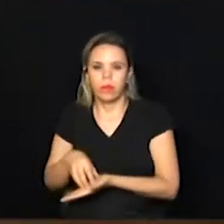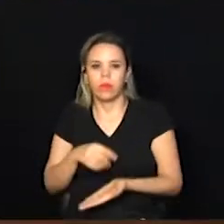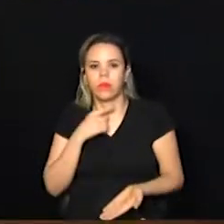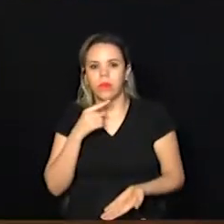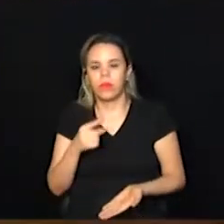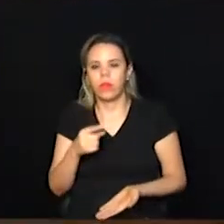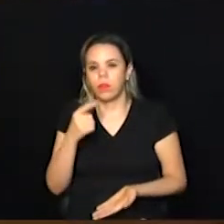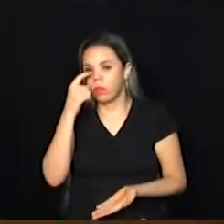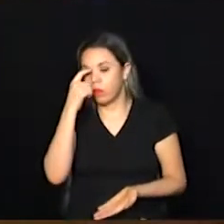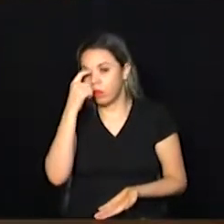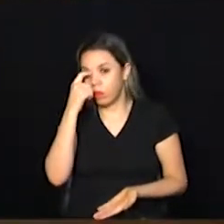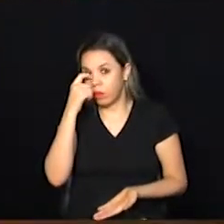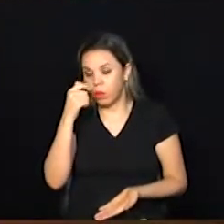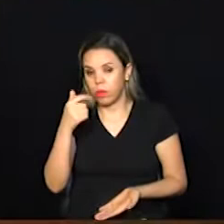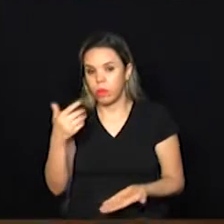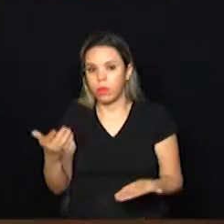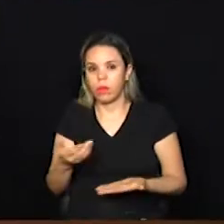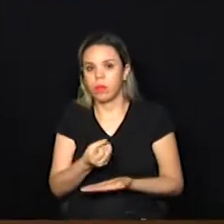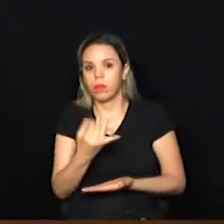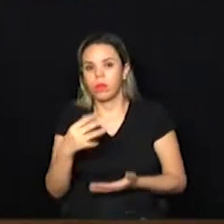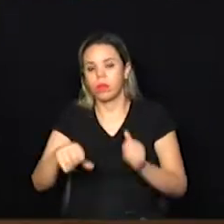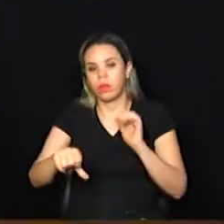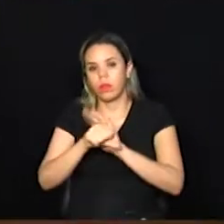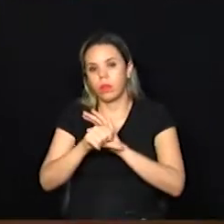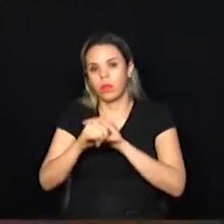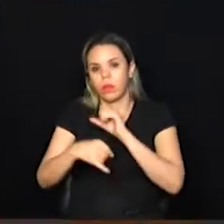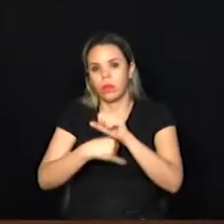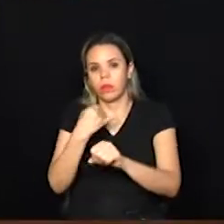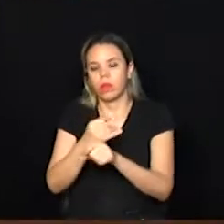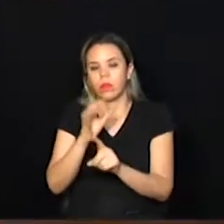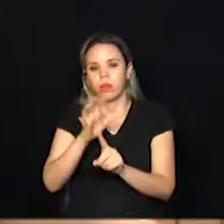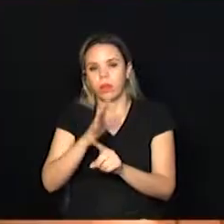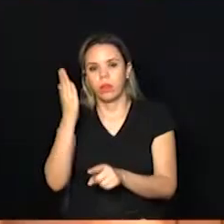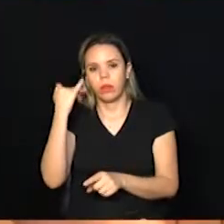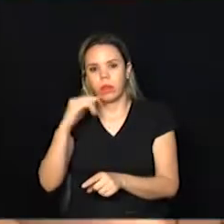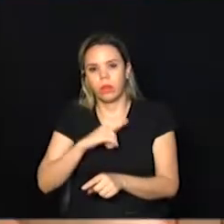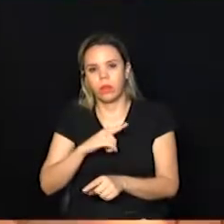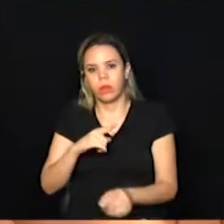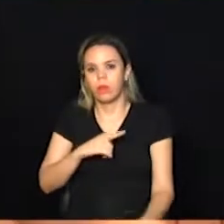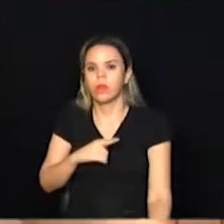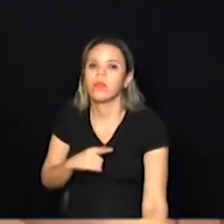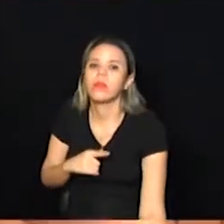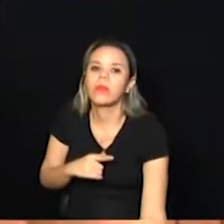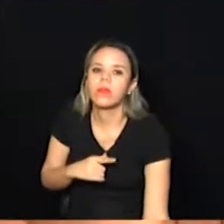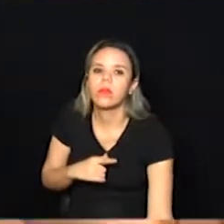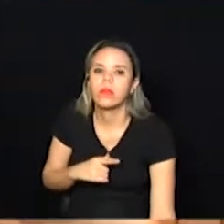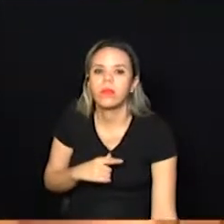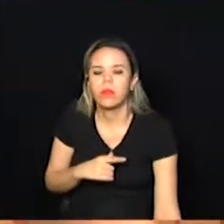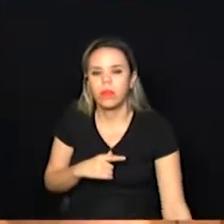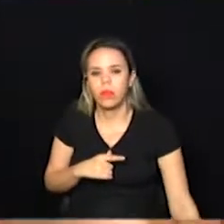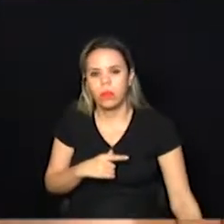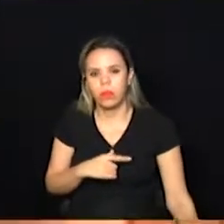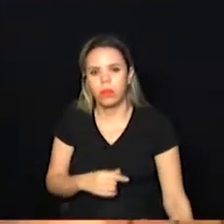é sobre os atuais crimes cibernéticos, né? Que a gente sabe que tem sido uma questão